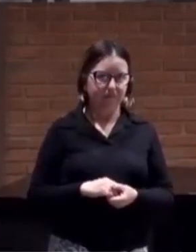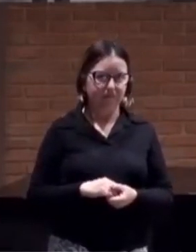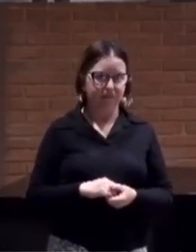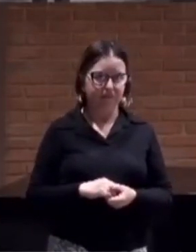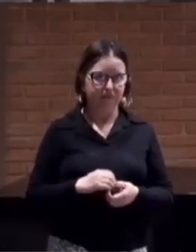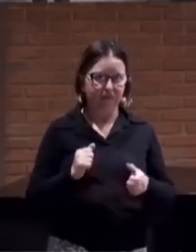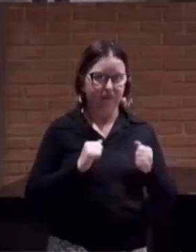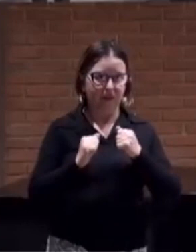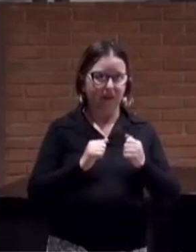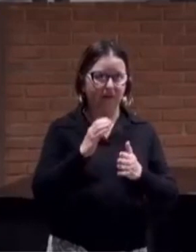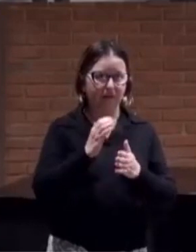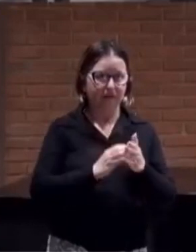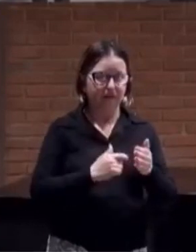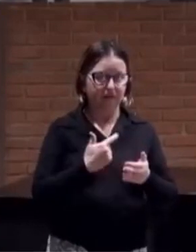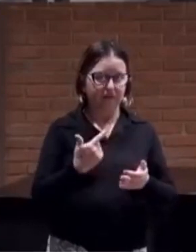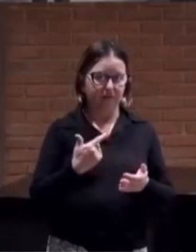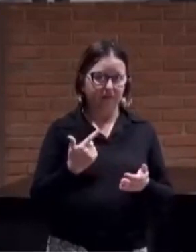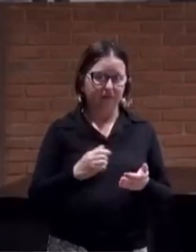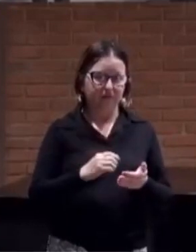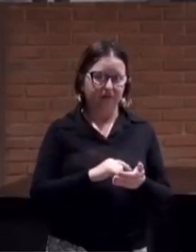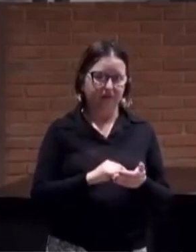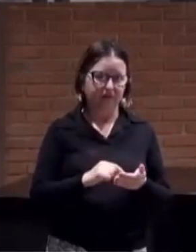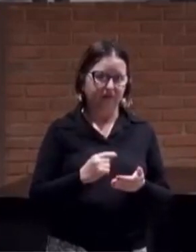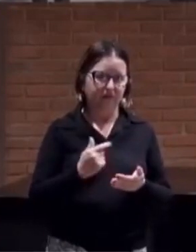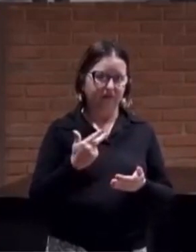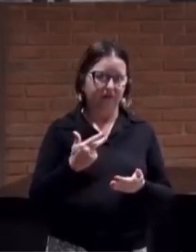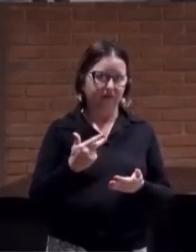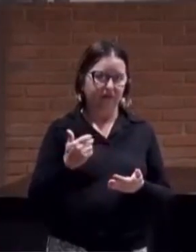Atos 22, 3 e 4.